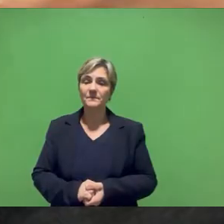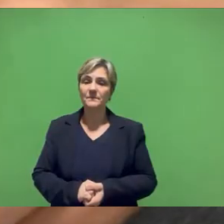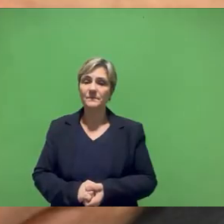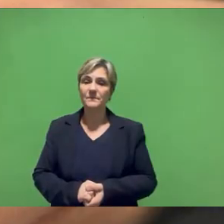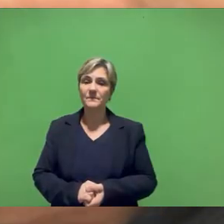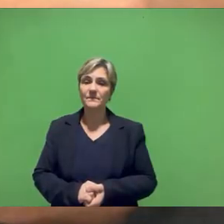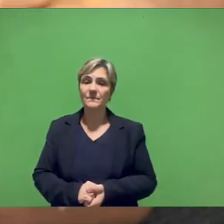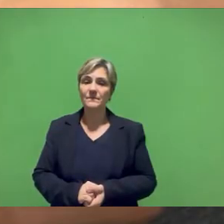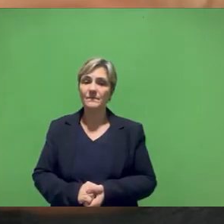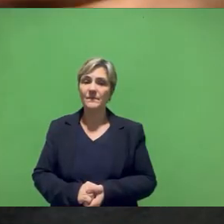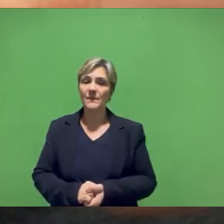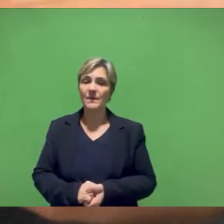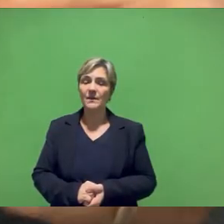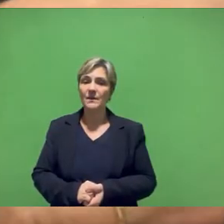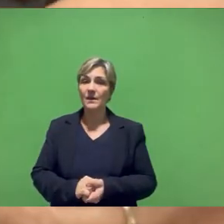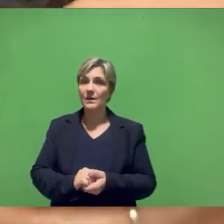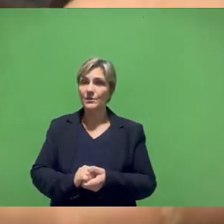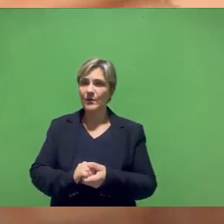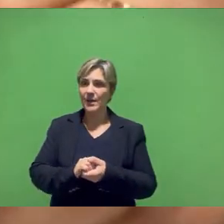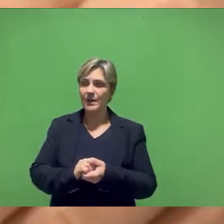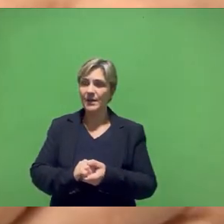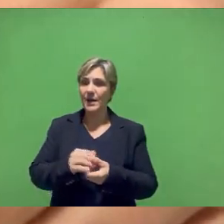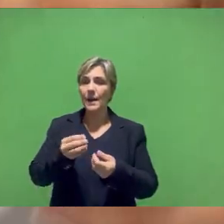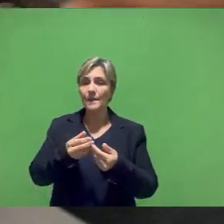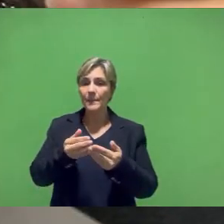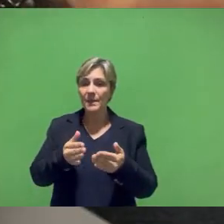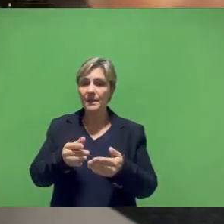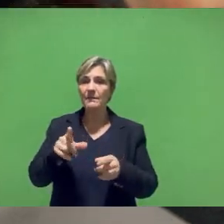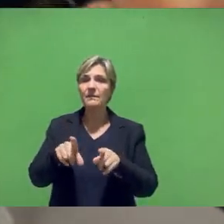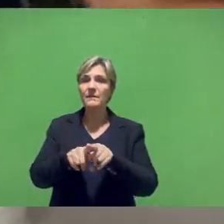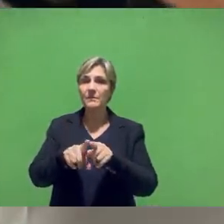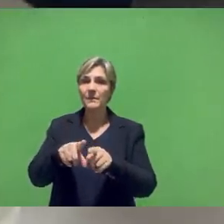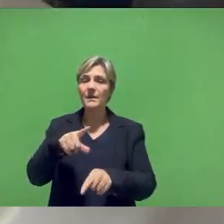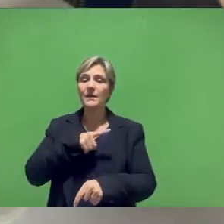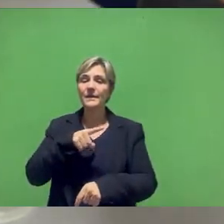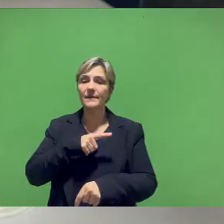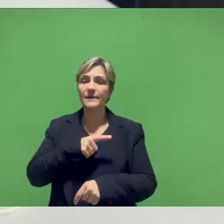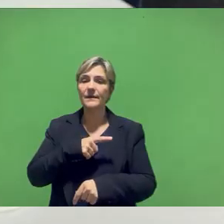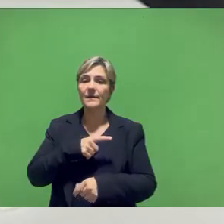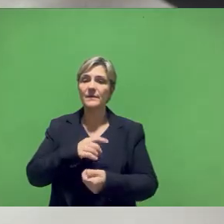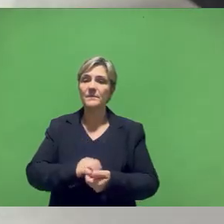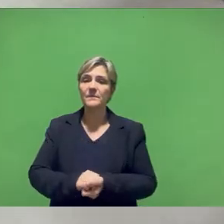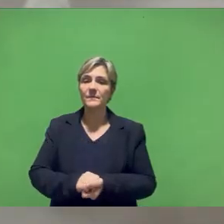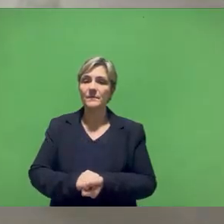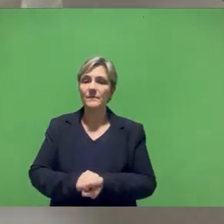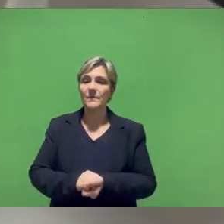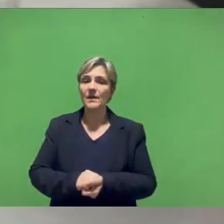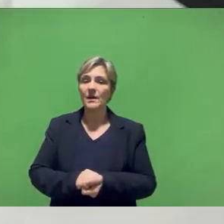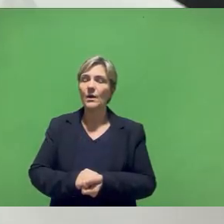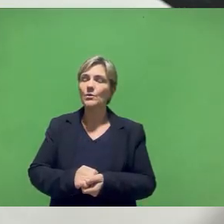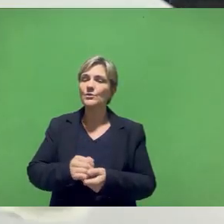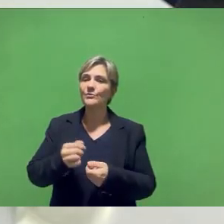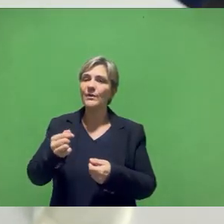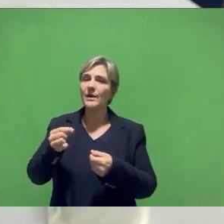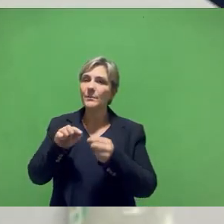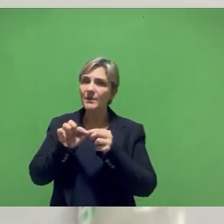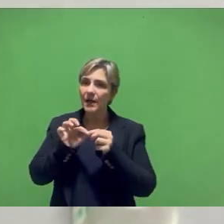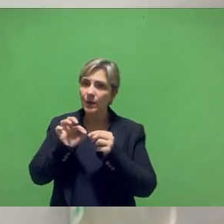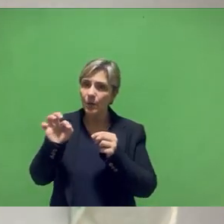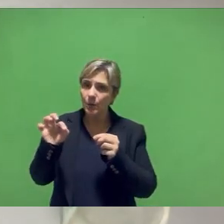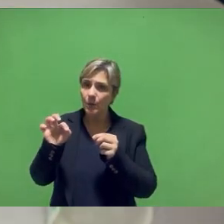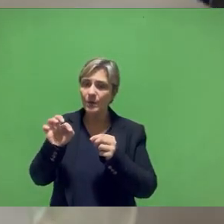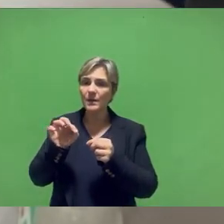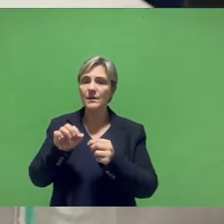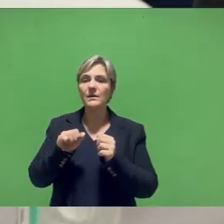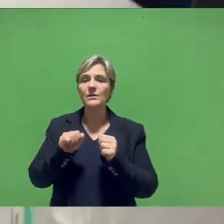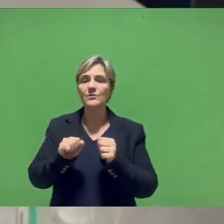a gente vai abrir, né? Abrimos. Aqui também ela tem essa parte porosa, onde vai encaixar a agulha.